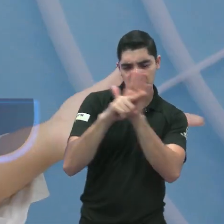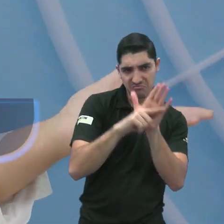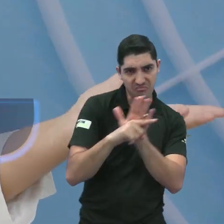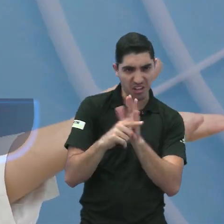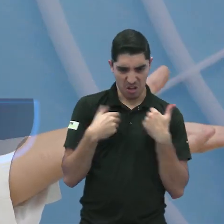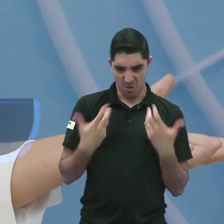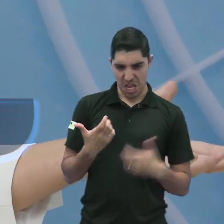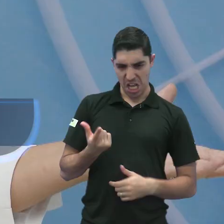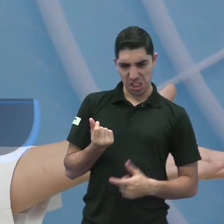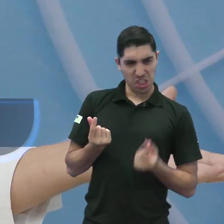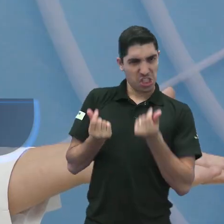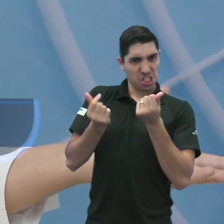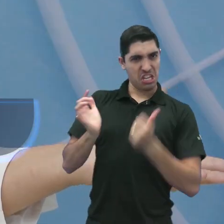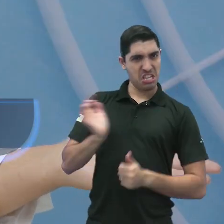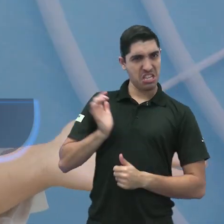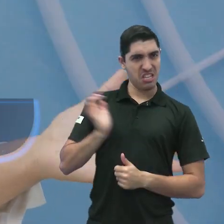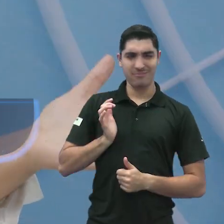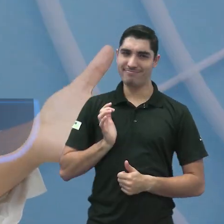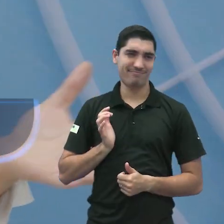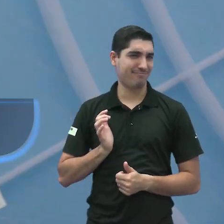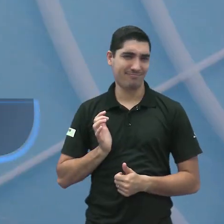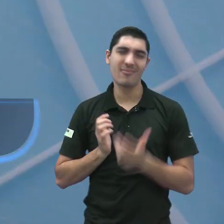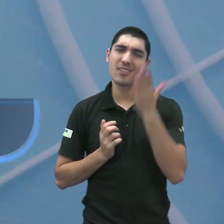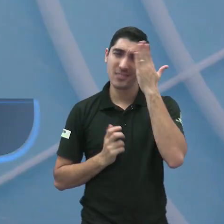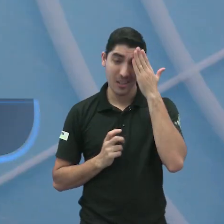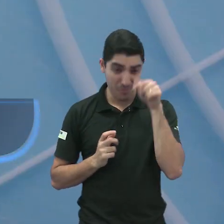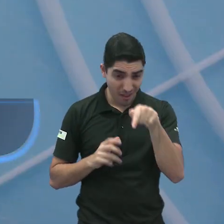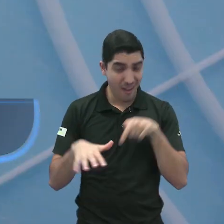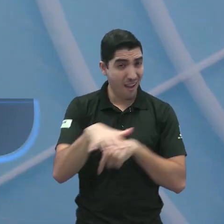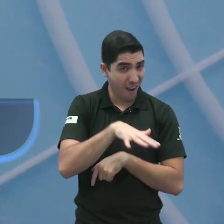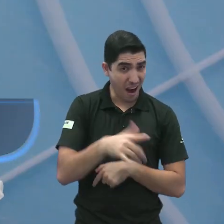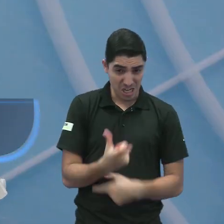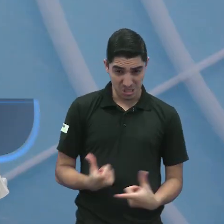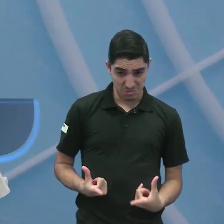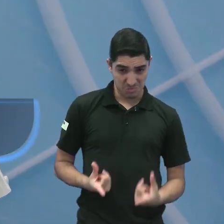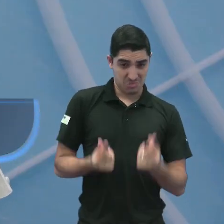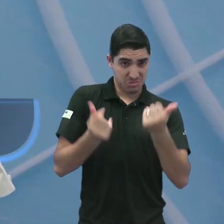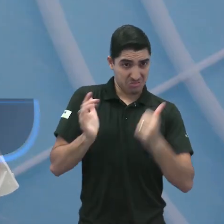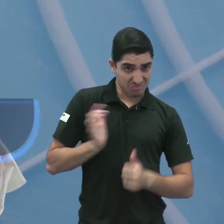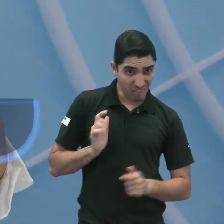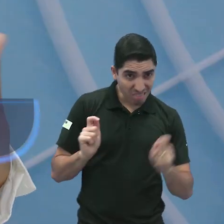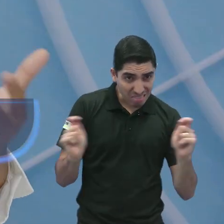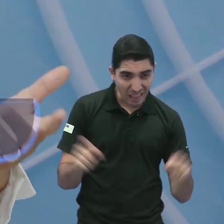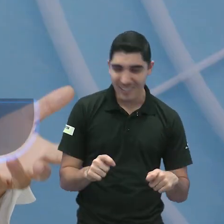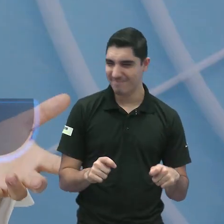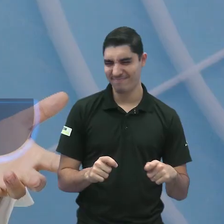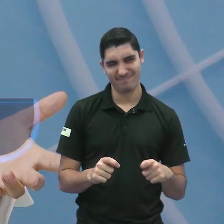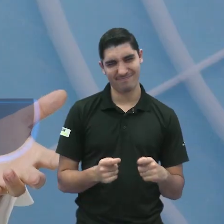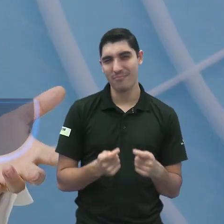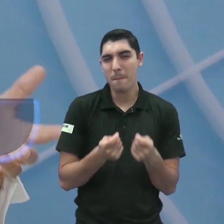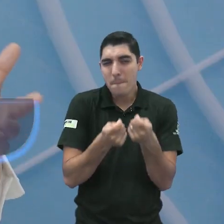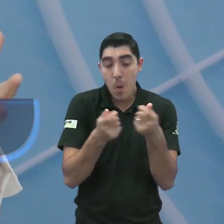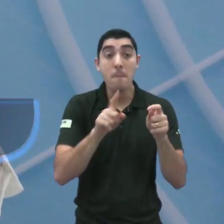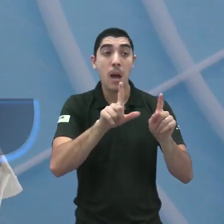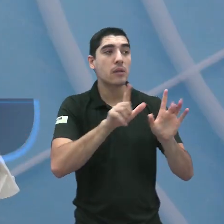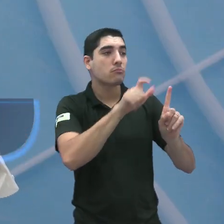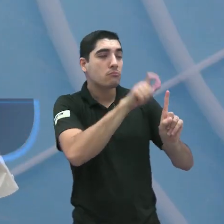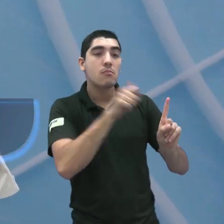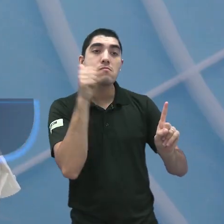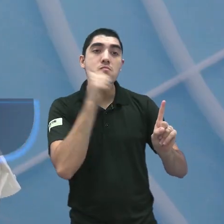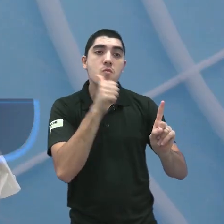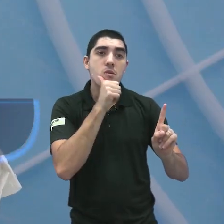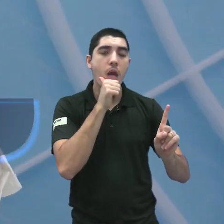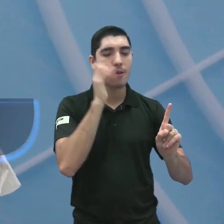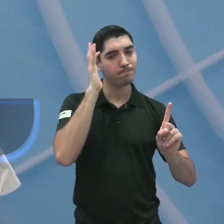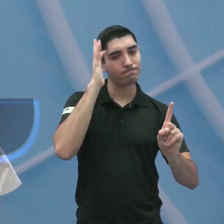ficar rica, até porque a gente sabe que não vai ficar, né? Não é dessa forma, mas assim, as mulheres, elas vão para pesquisa pelo